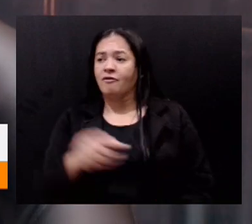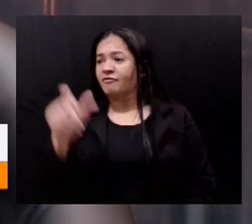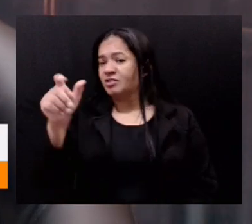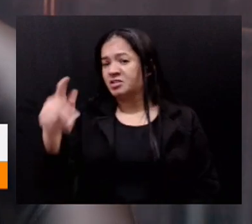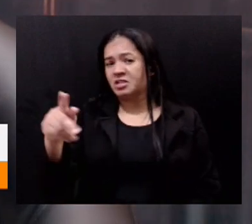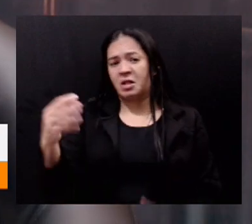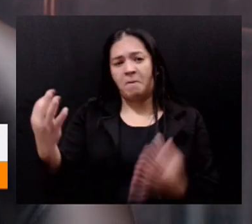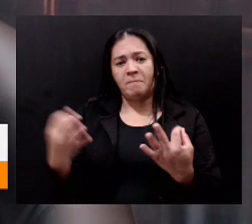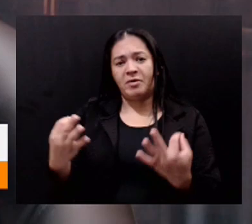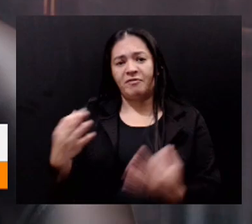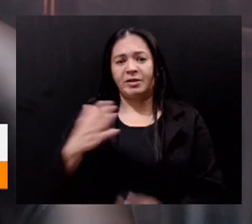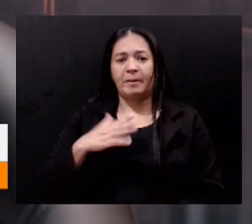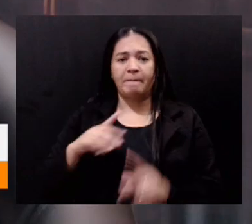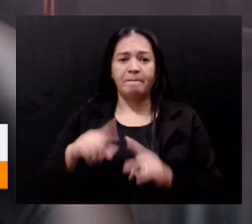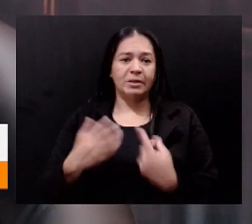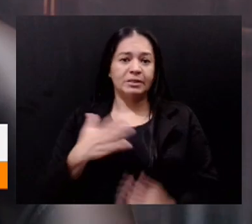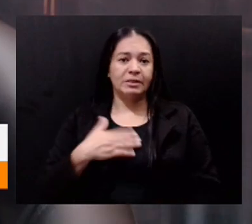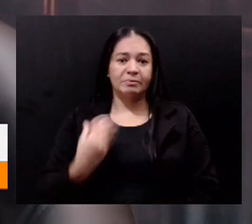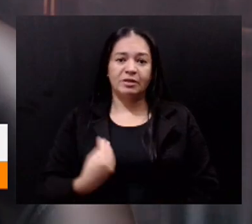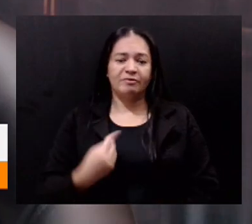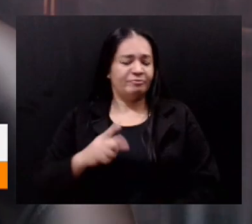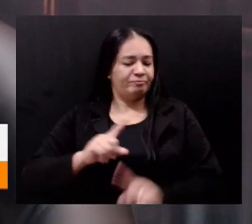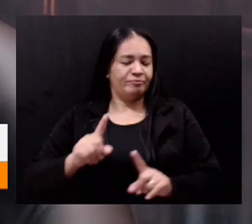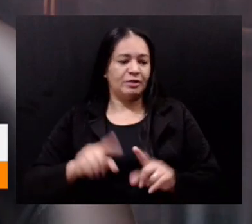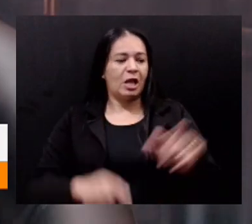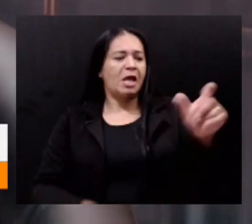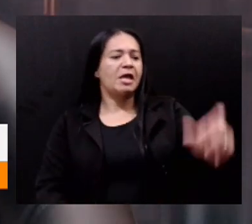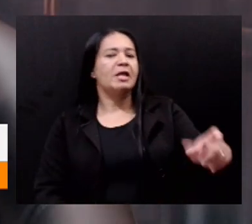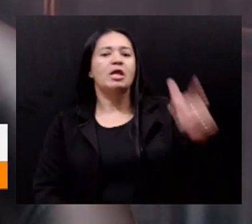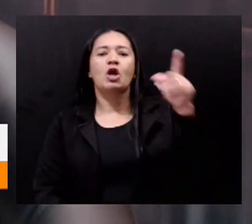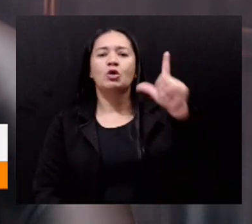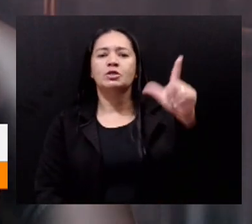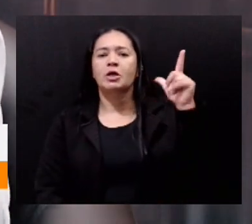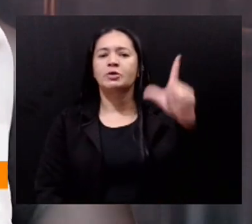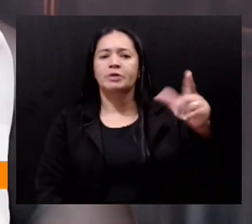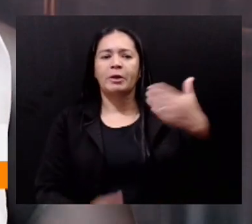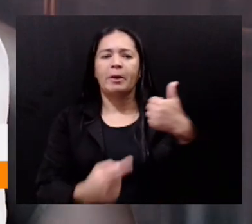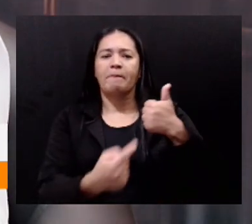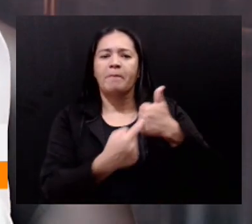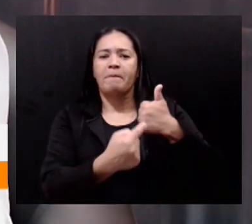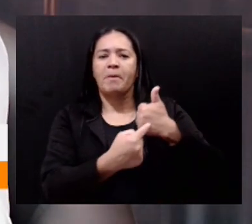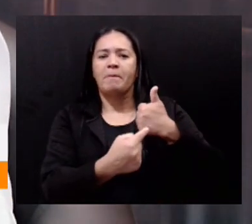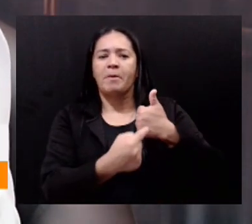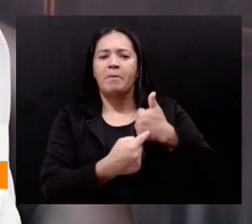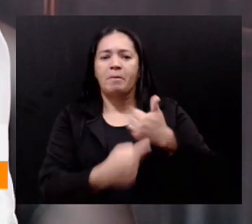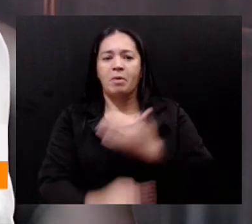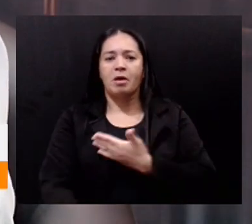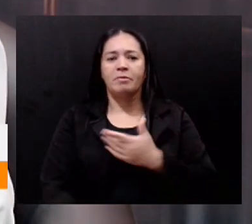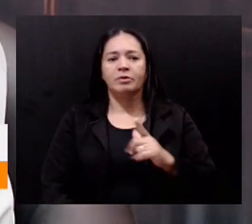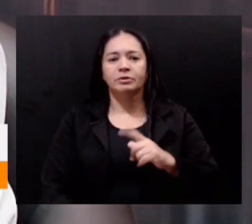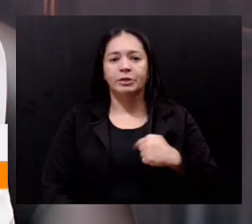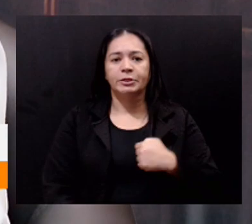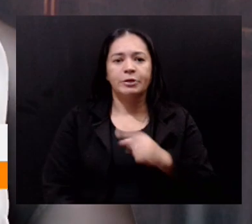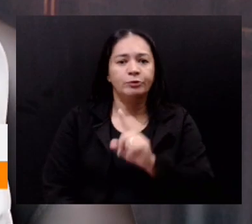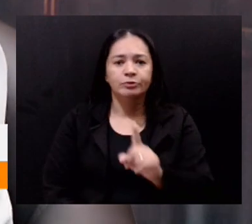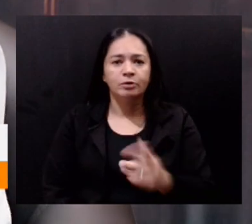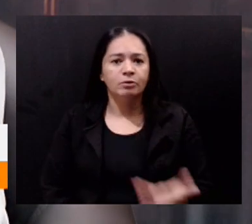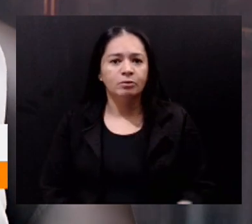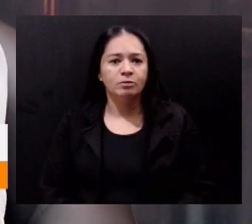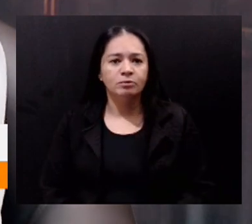não, Uhum. né. O outro consegue muitos seguidores, tem muitos amigos e eu não, né. Então ele está sempre